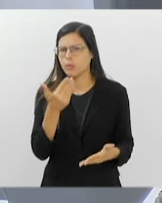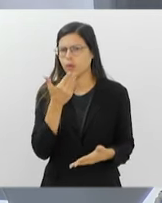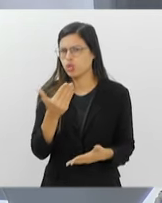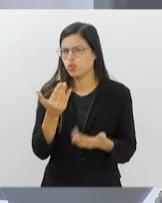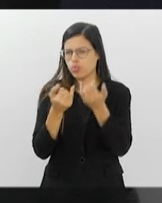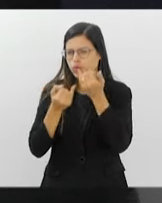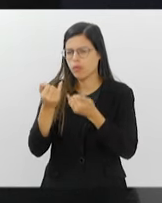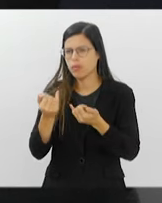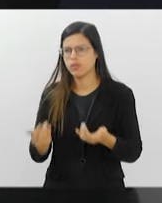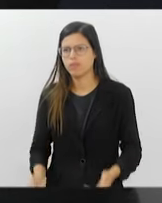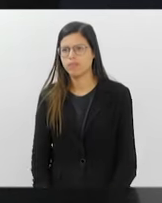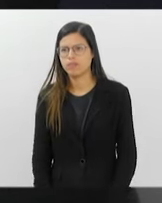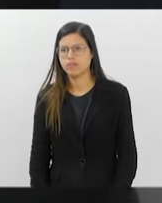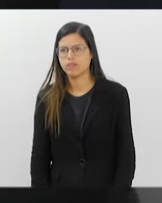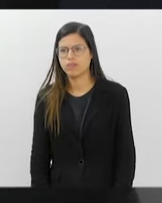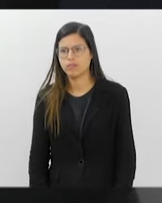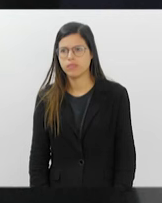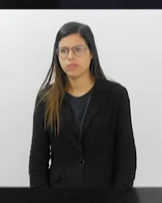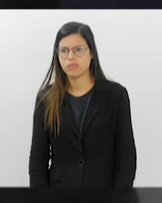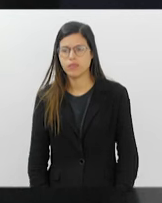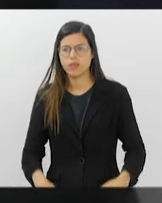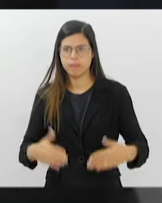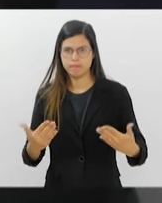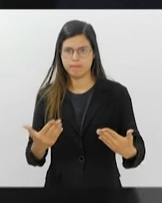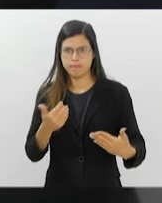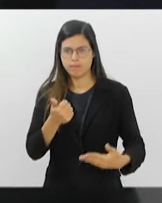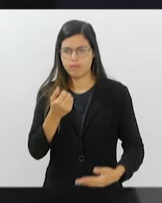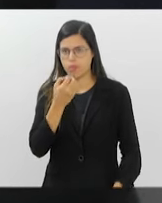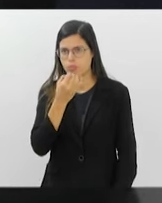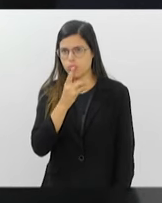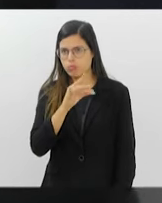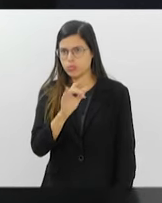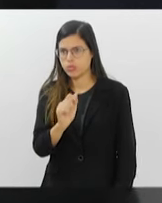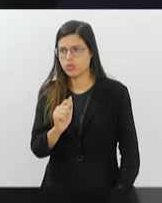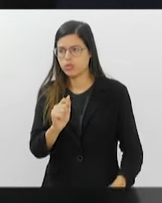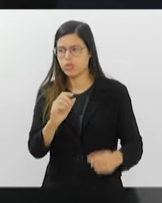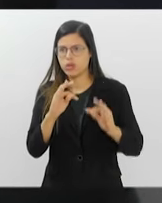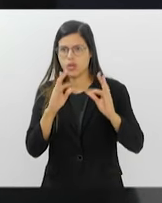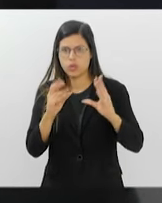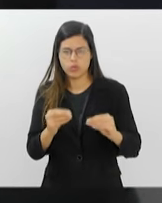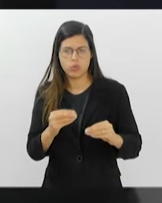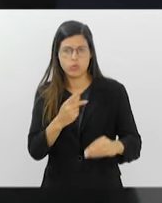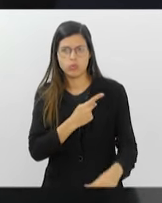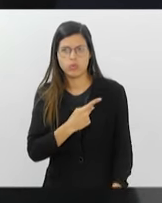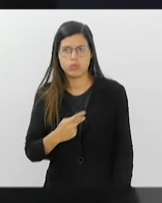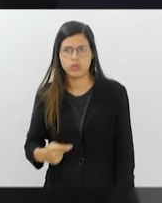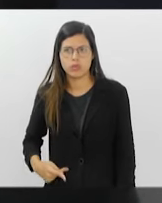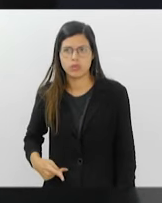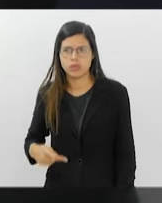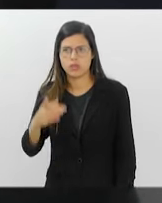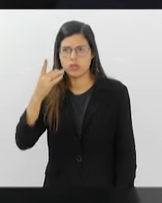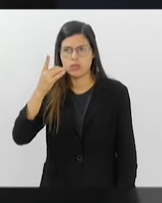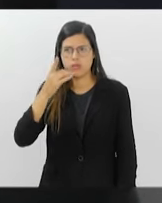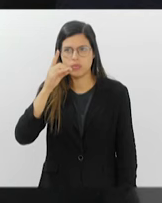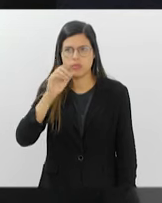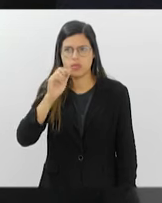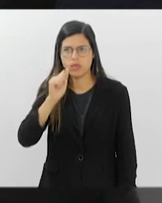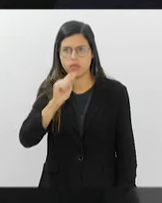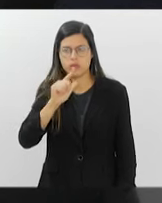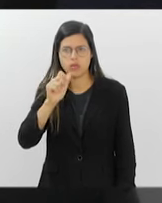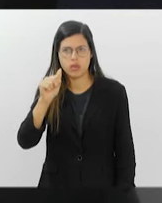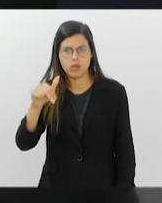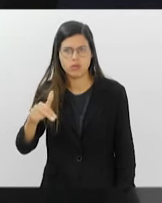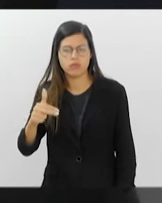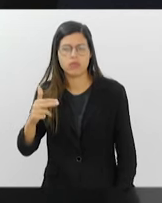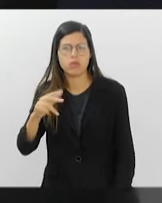informações bem primeiro bom dia bom dia a todos Presidente Deputado Alan Lopes em sua pessoa gostaria de